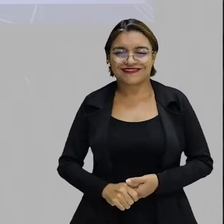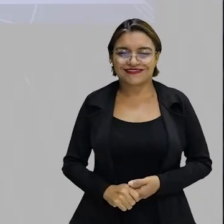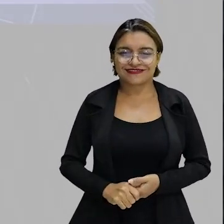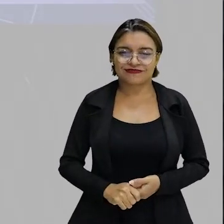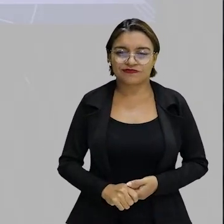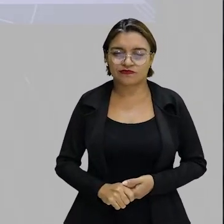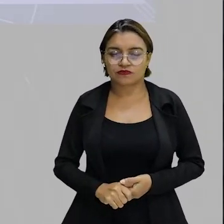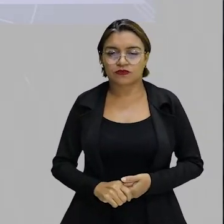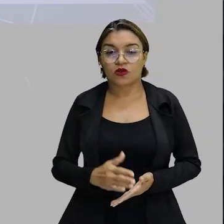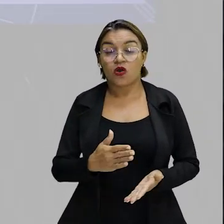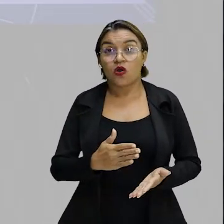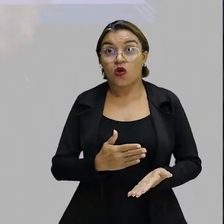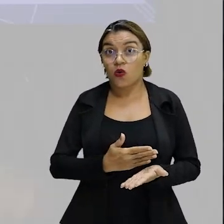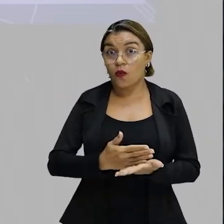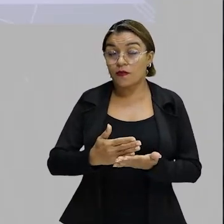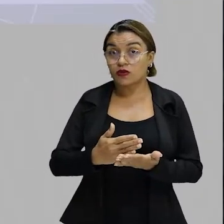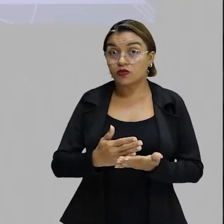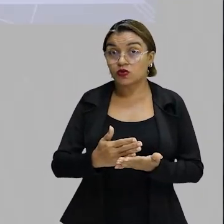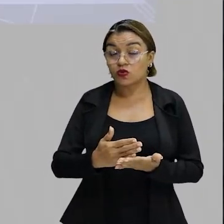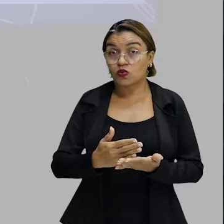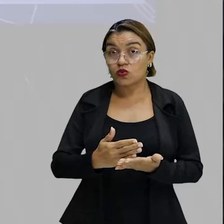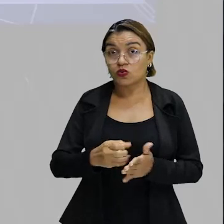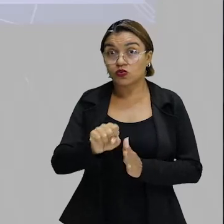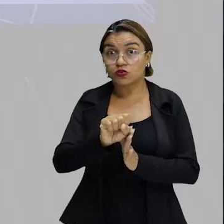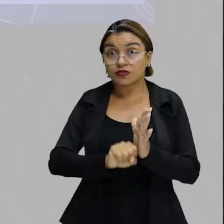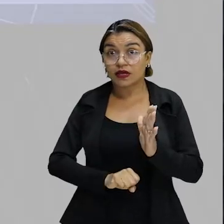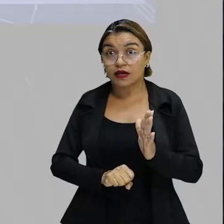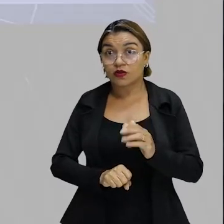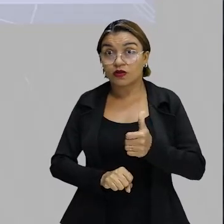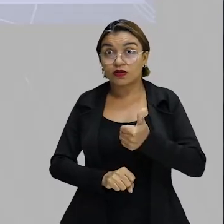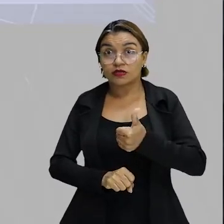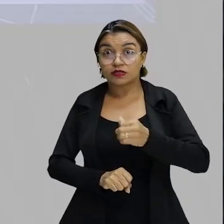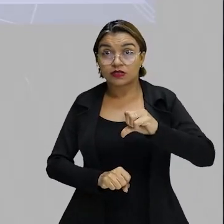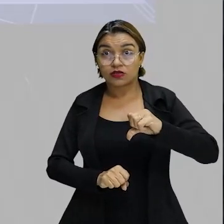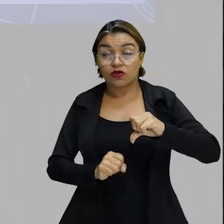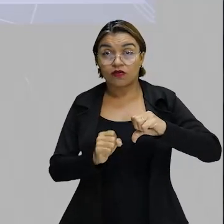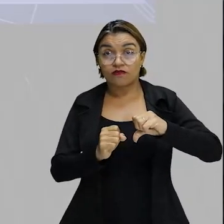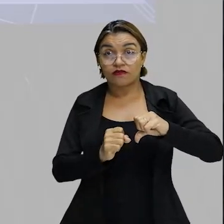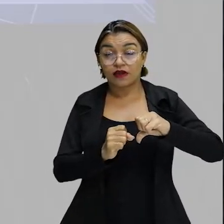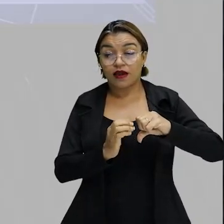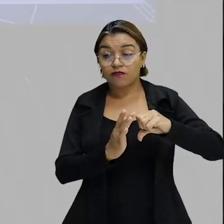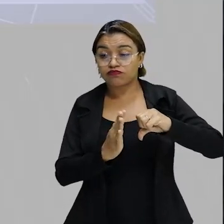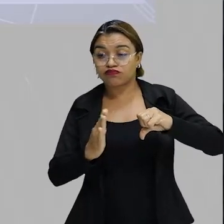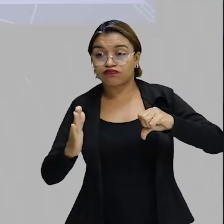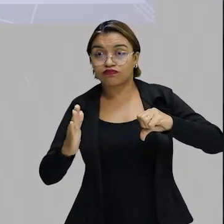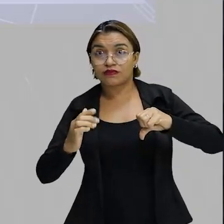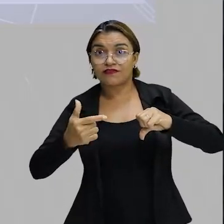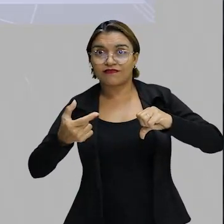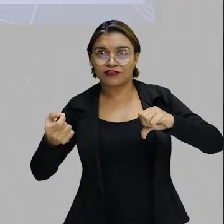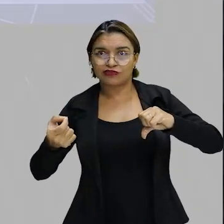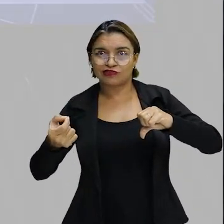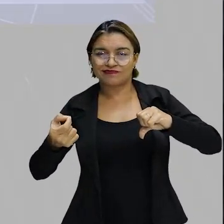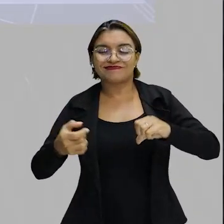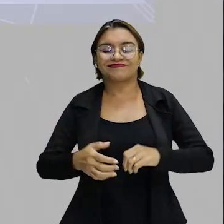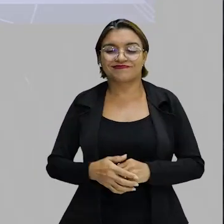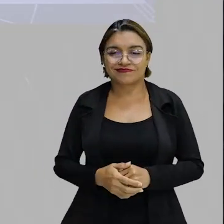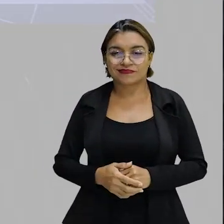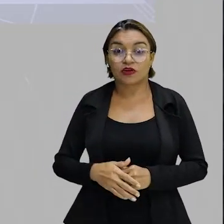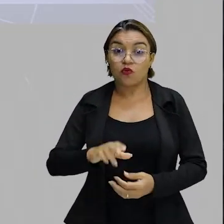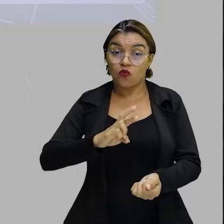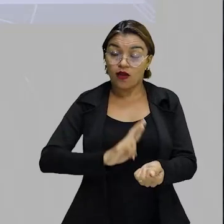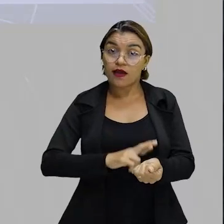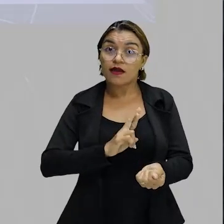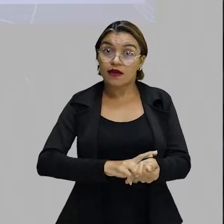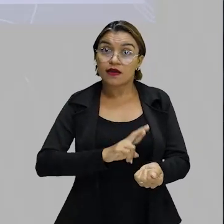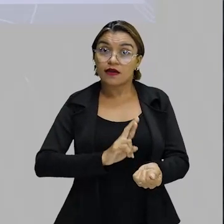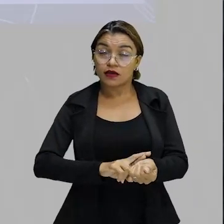que começou no século XIX para o século XX. Então esses ritmos aqui, gente, todos